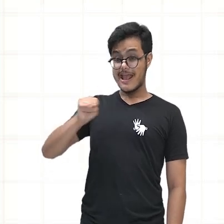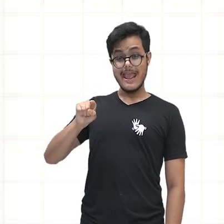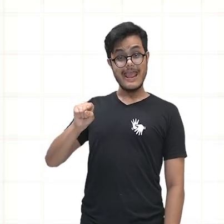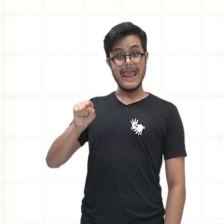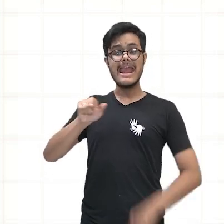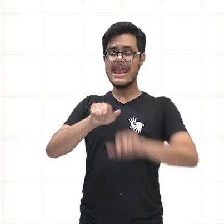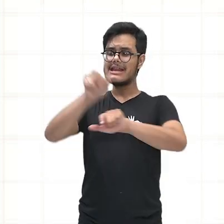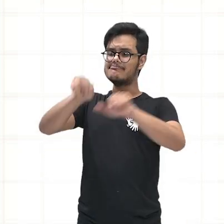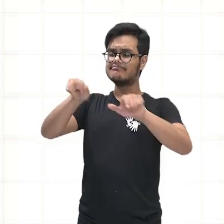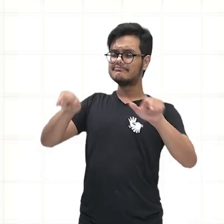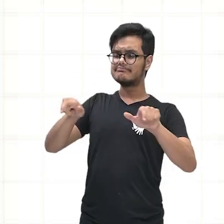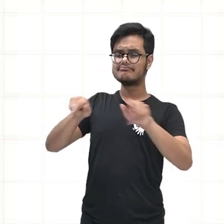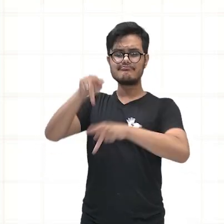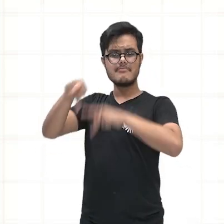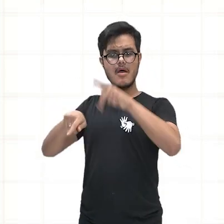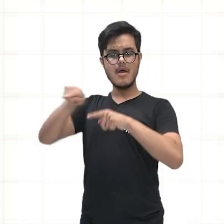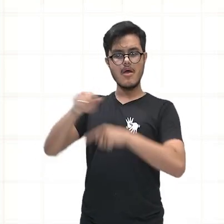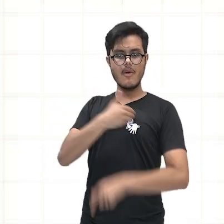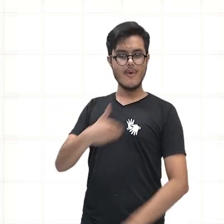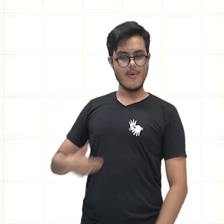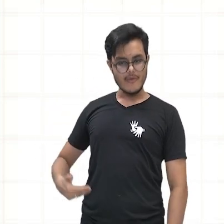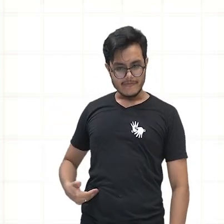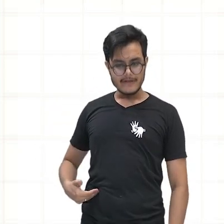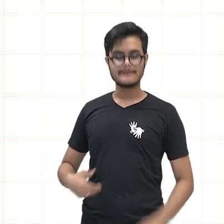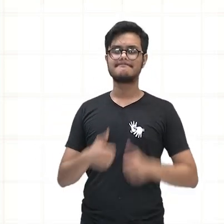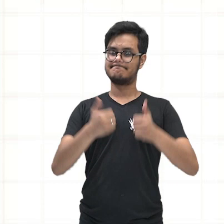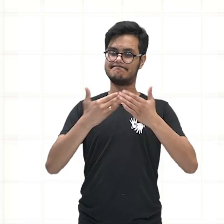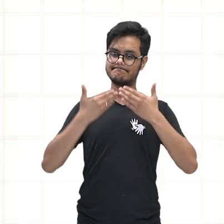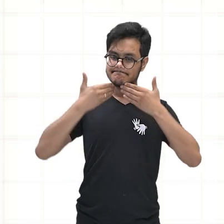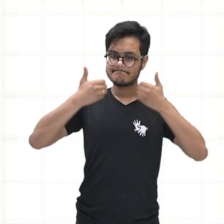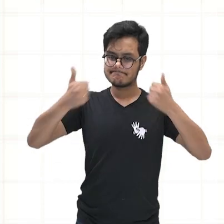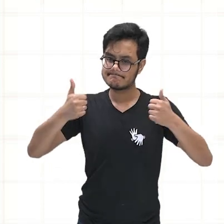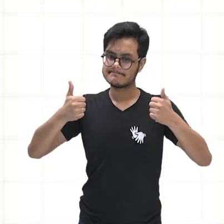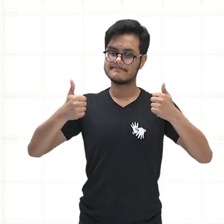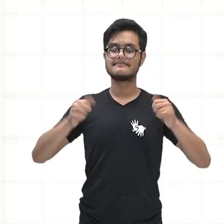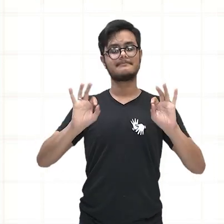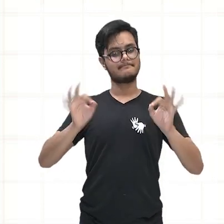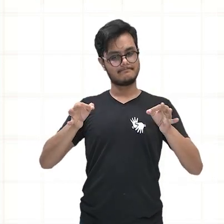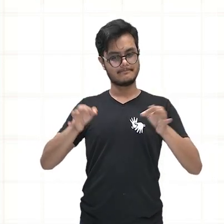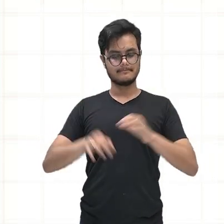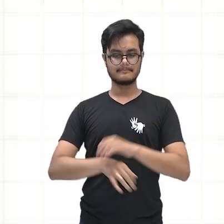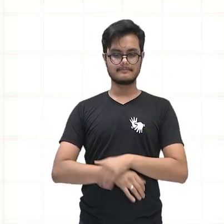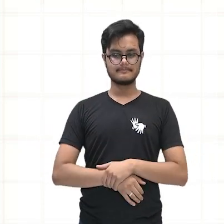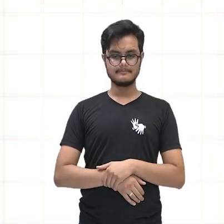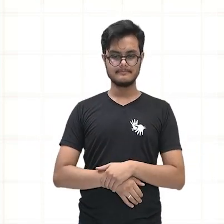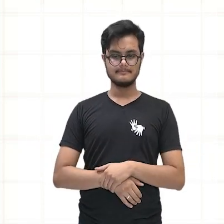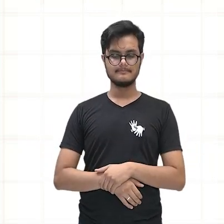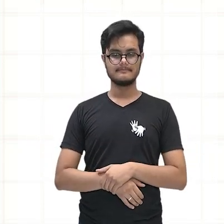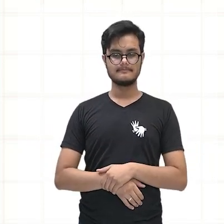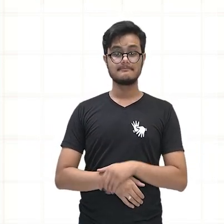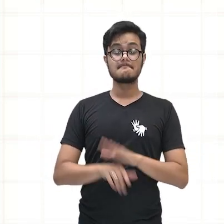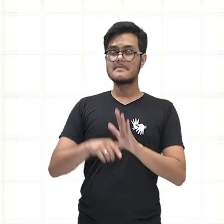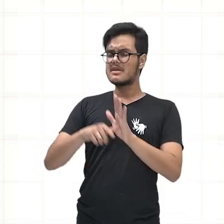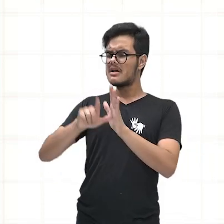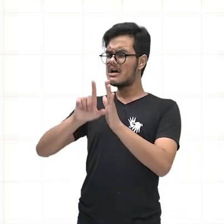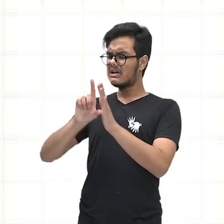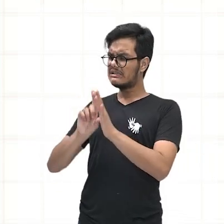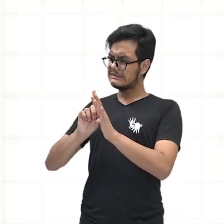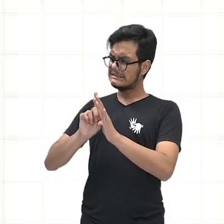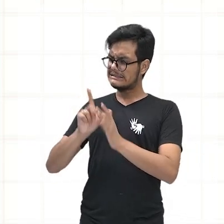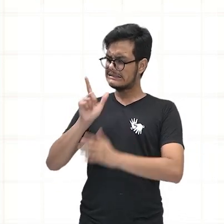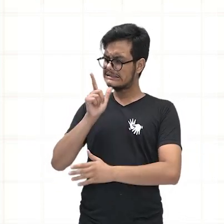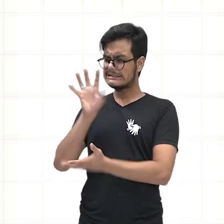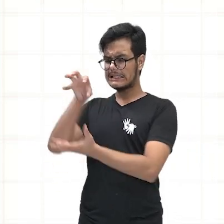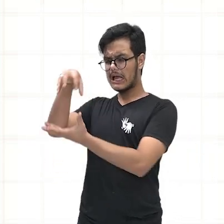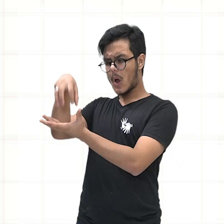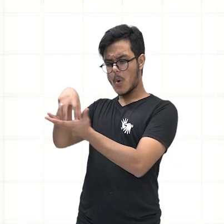momento governando a cidade e essas melhorias iriam acontecer e aí o que era antes um conjunto de